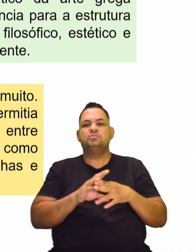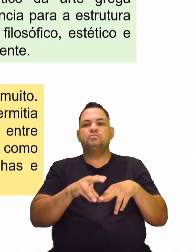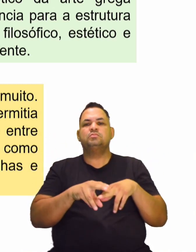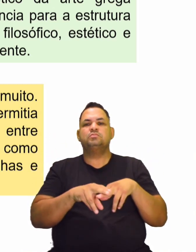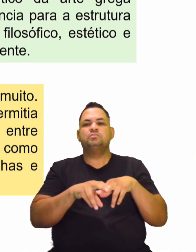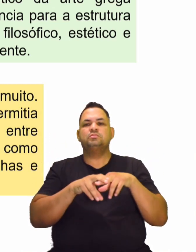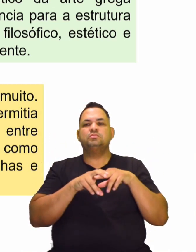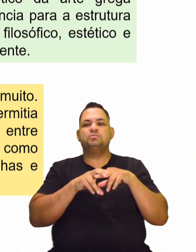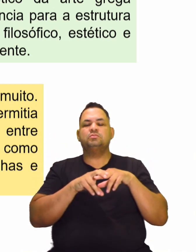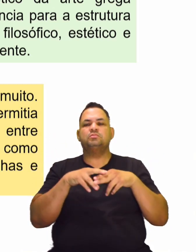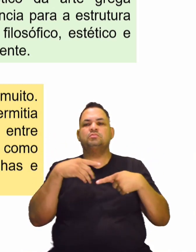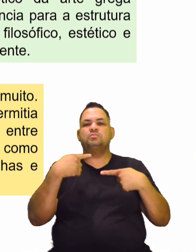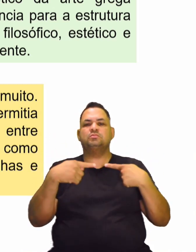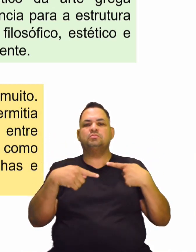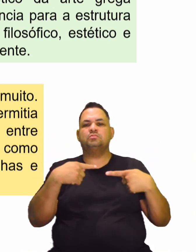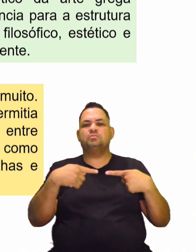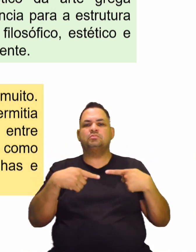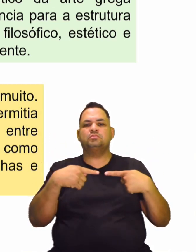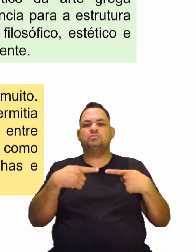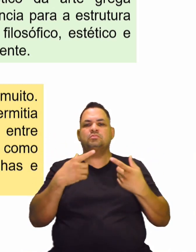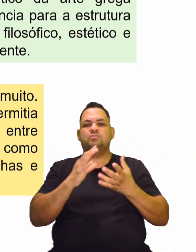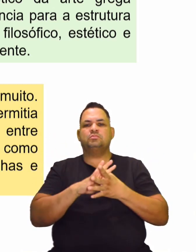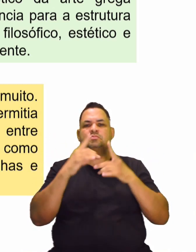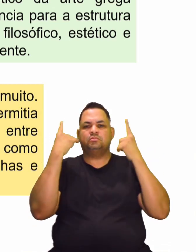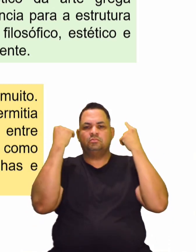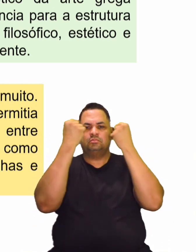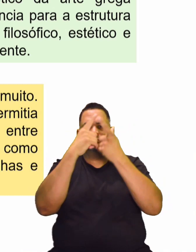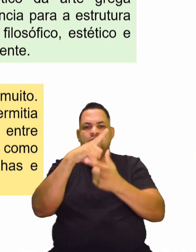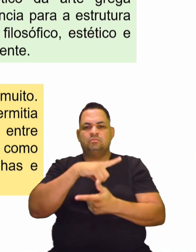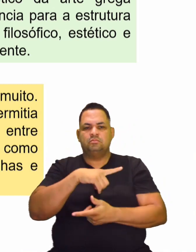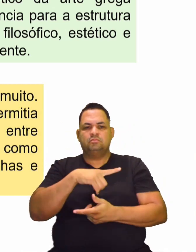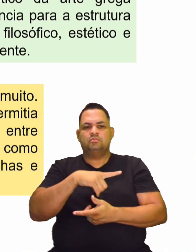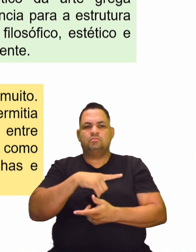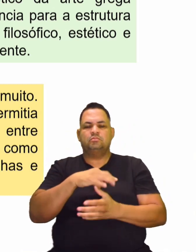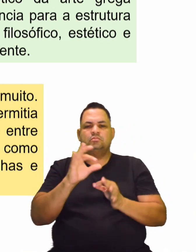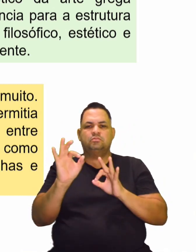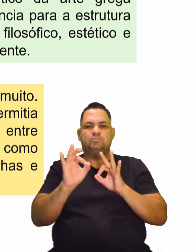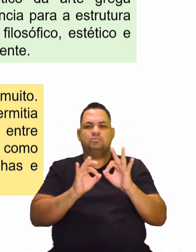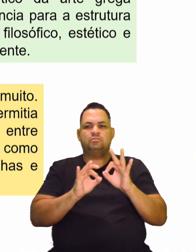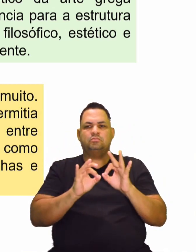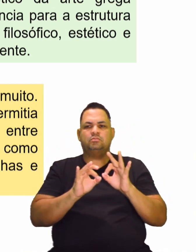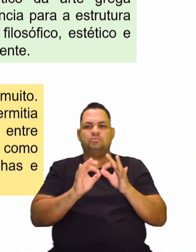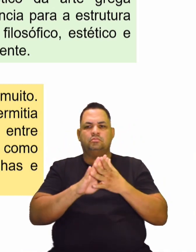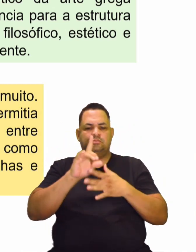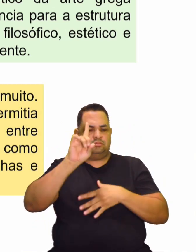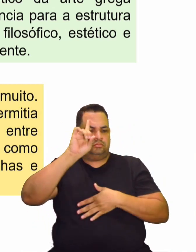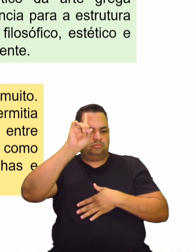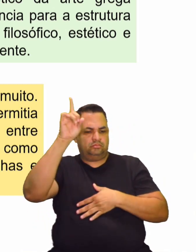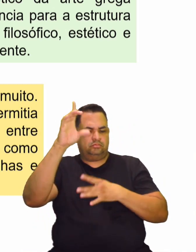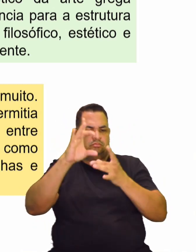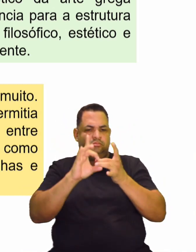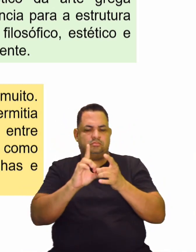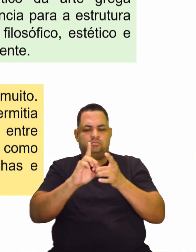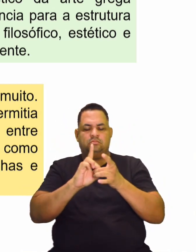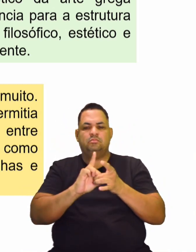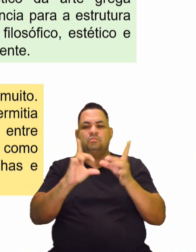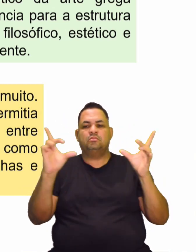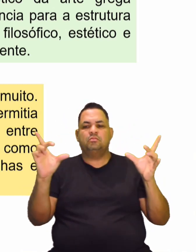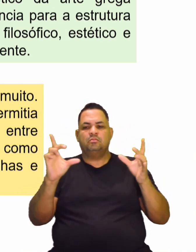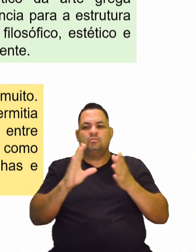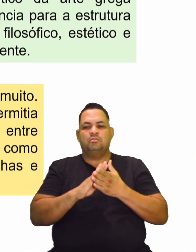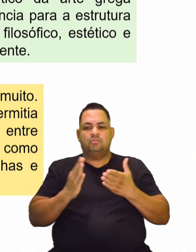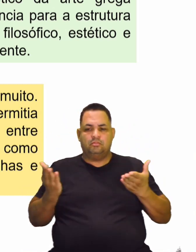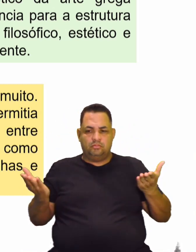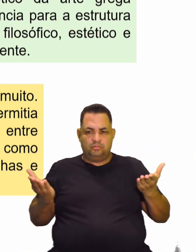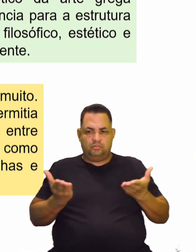da política grega, né, que se tem essa ideia de democracia. Né? Até porque